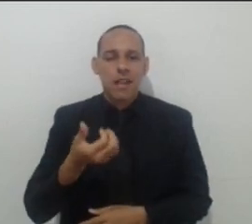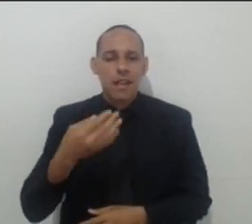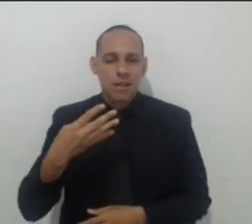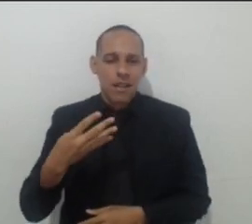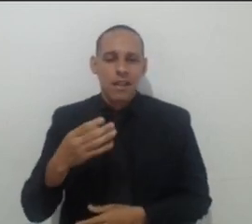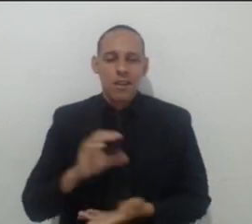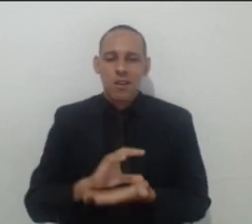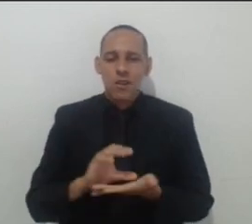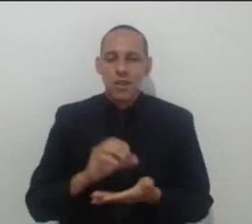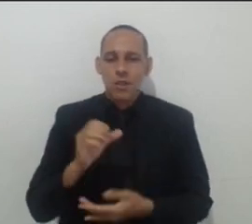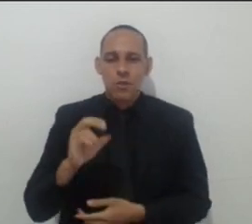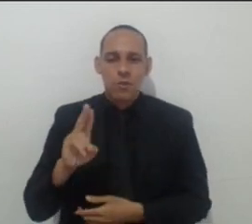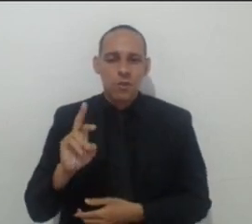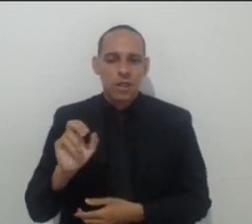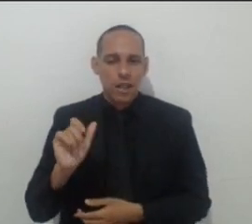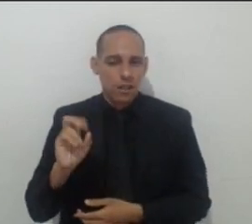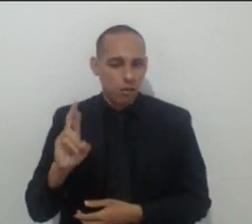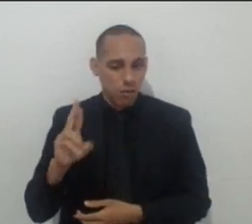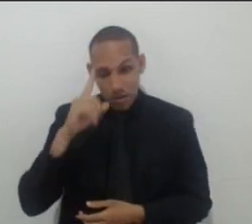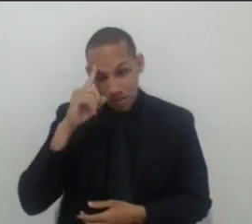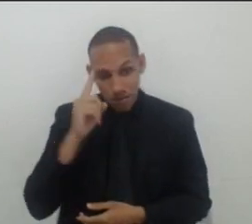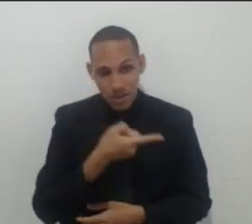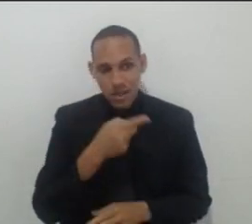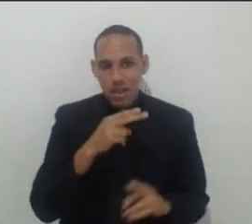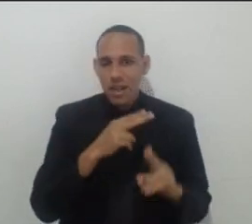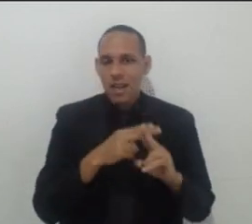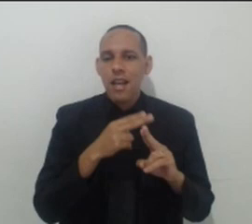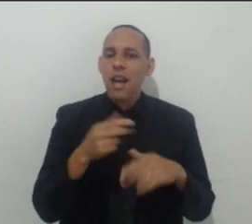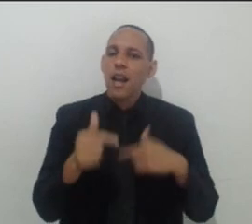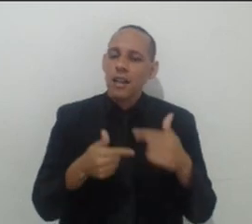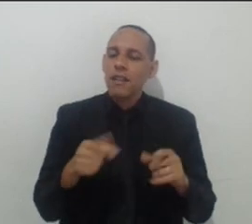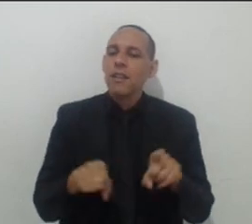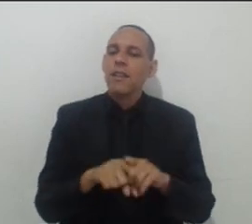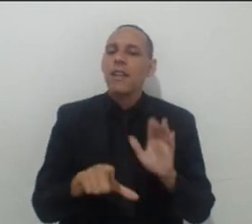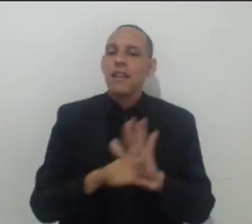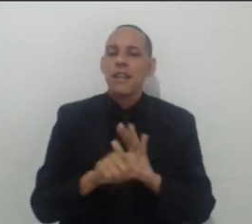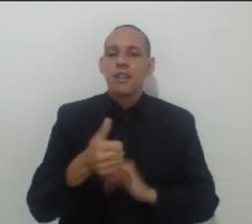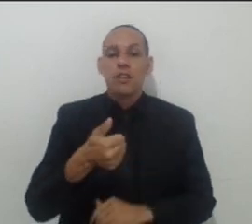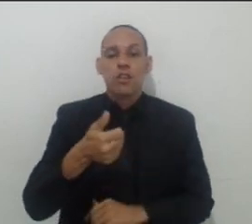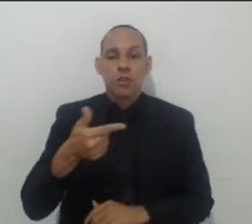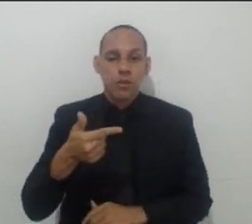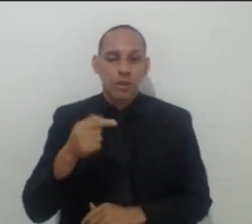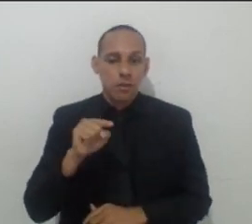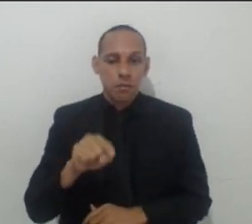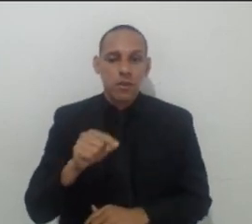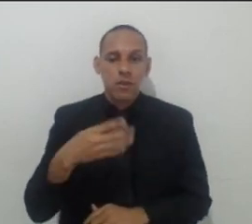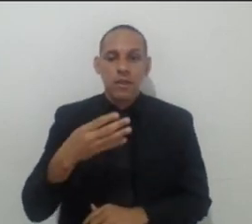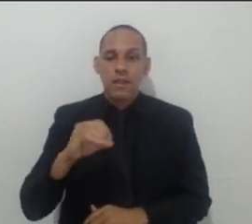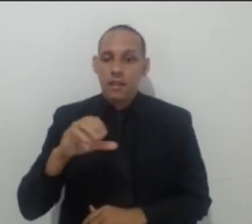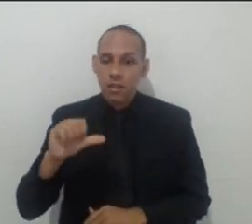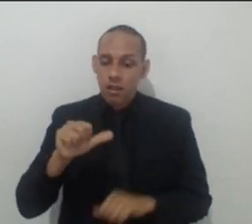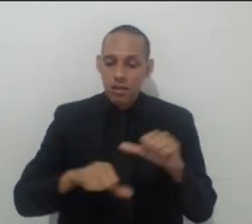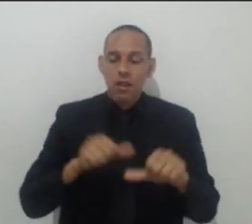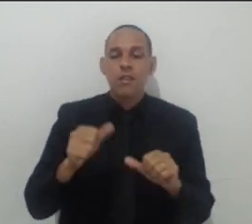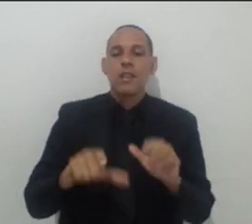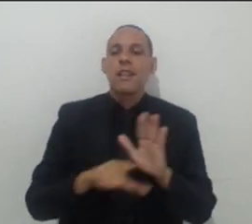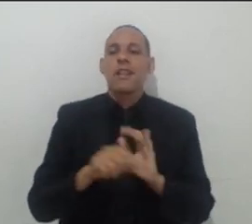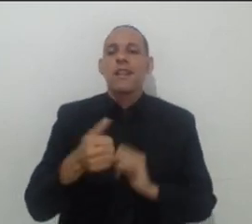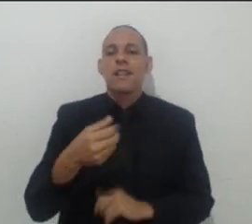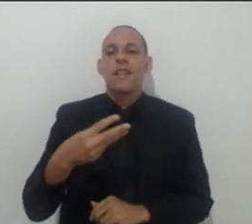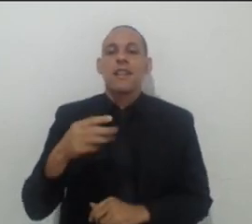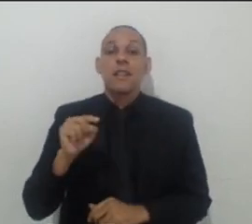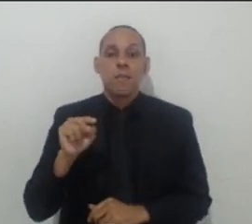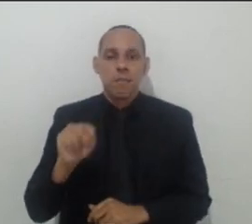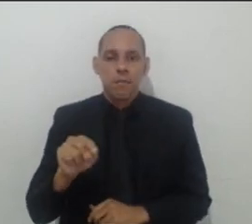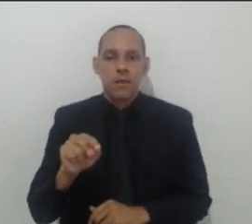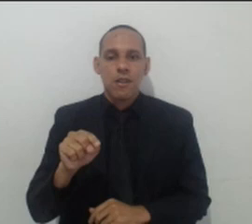que a Caixa atue nesses processos, com base na Lei 12.409, alterada pela Lei 13.000, entendeu que sim, a Caixa tinha